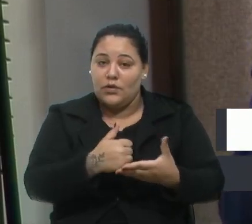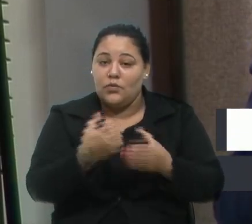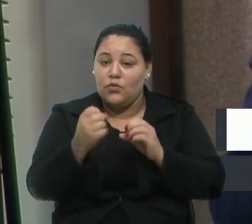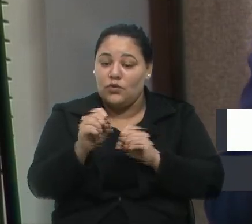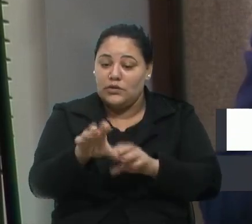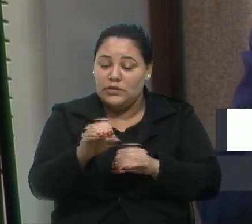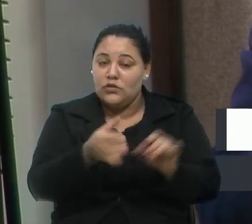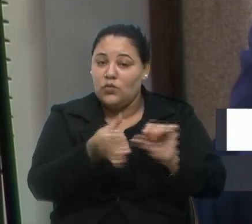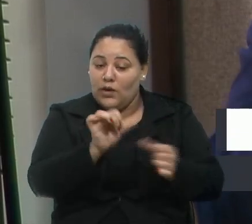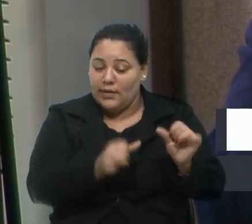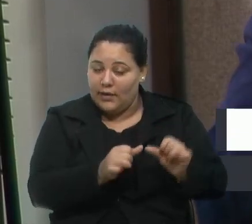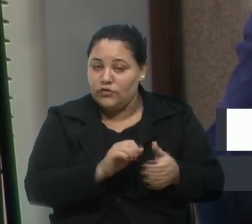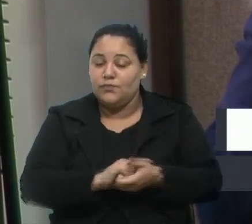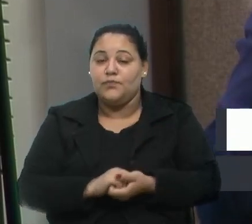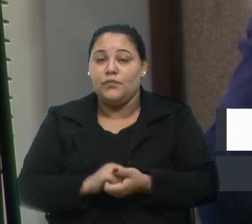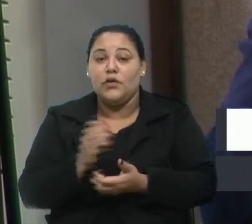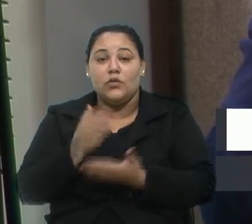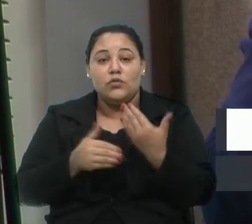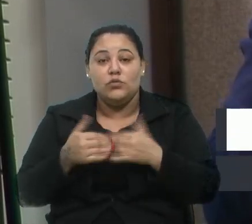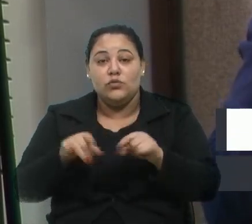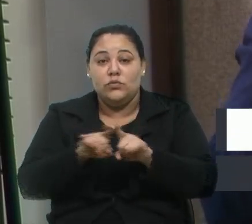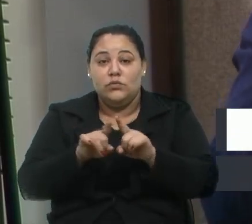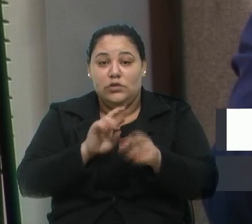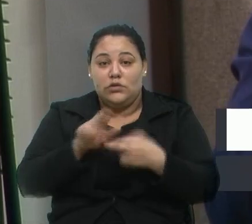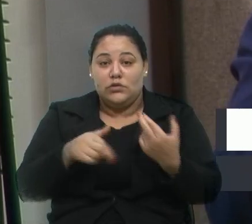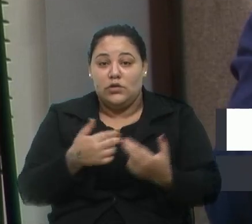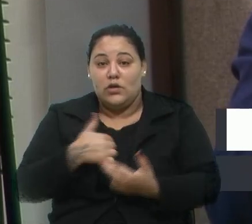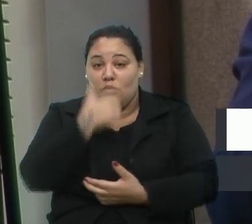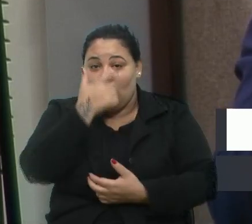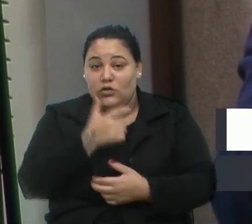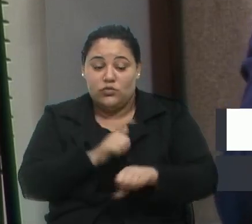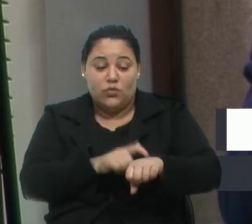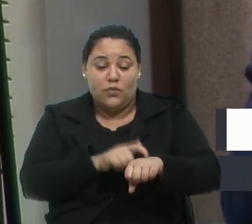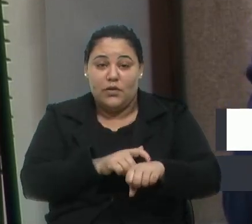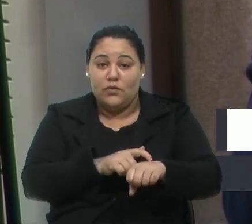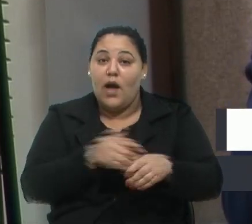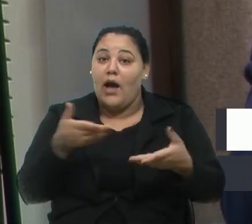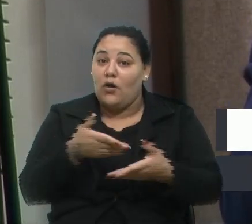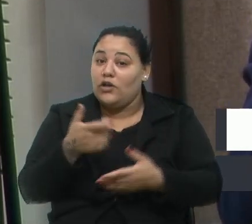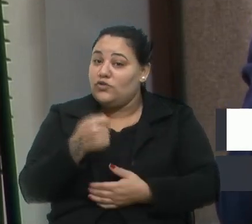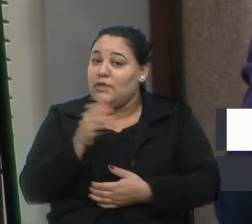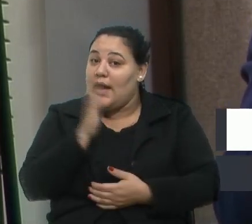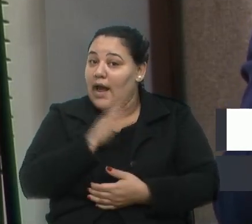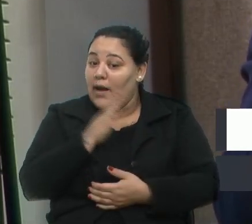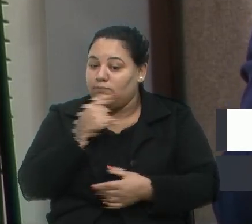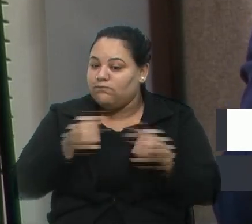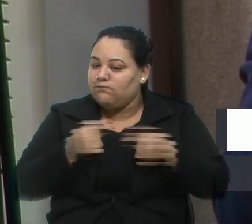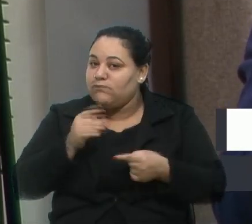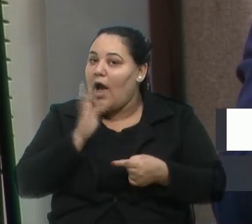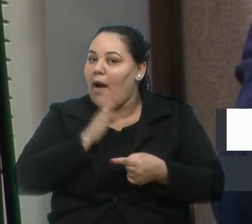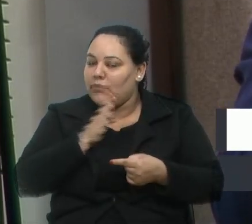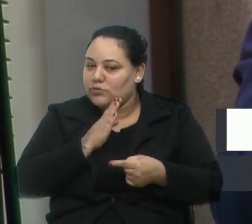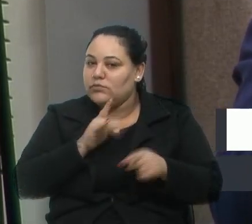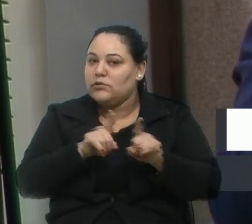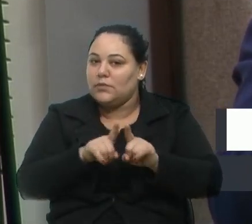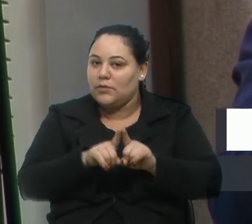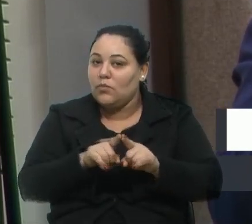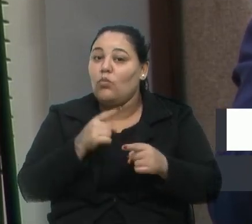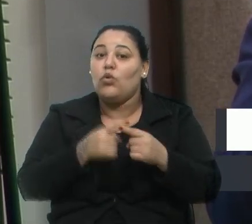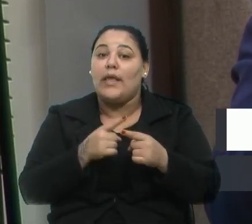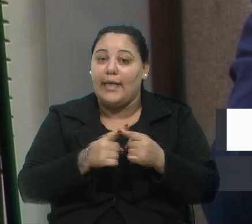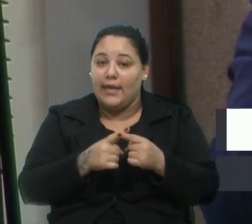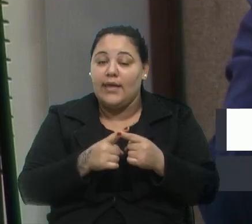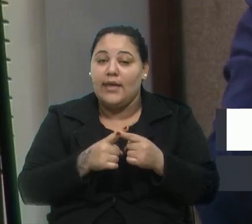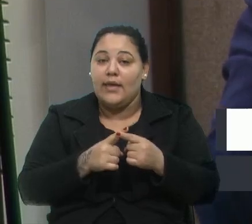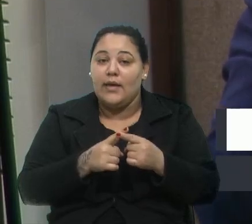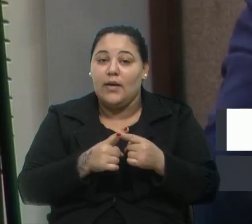qualidade. Contudo, vereadora, eu acho que é momento da gente acelerar esse debate, Peço né, a palavra. em função de